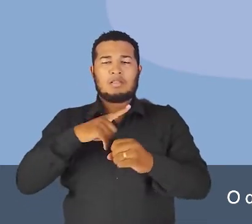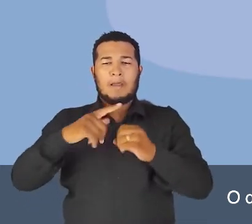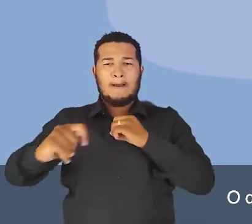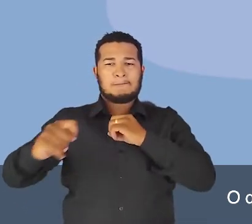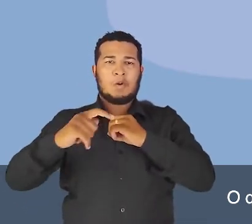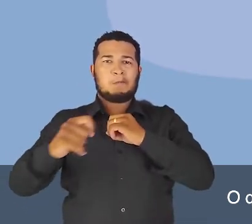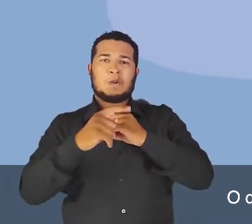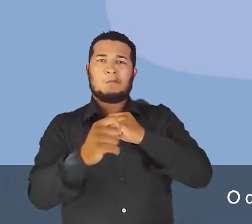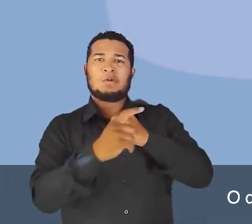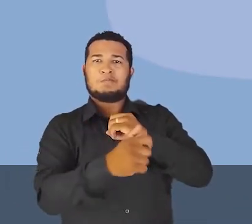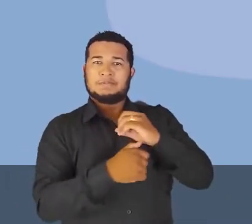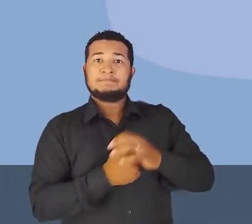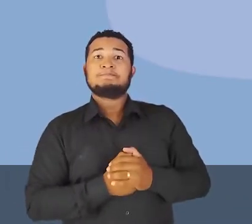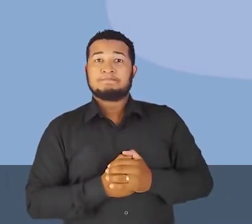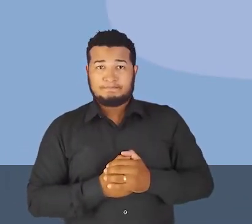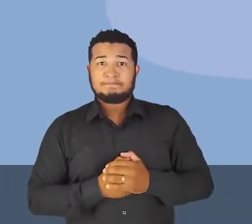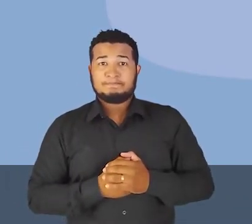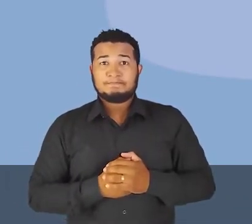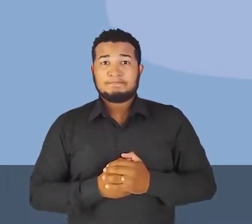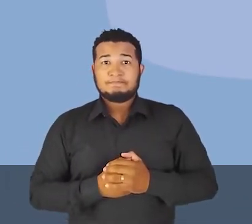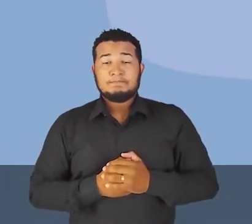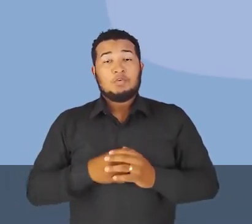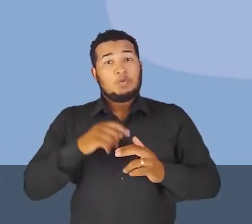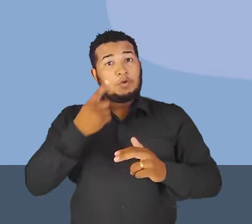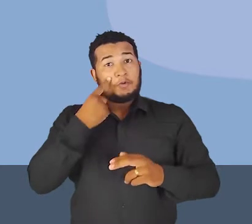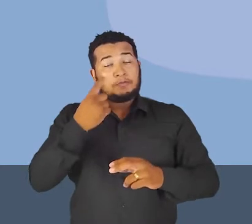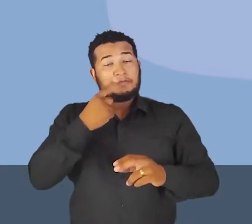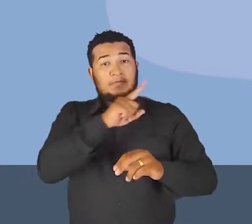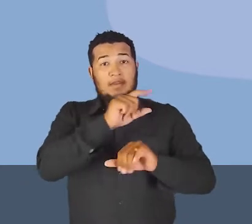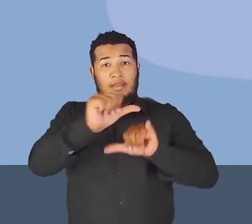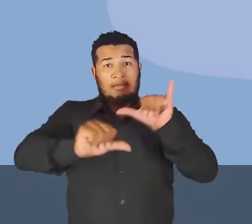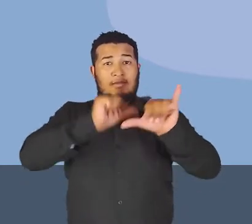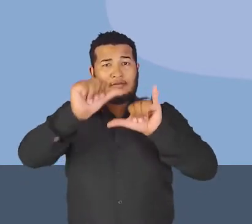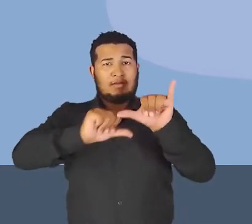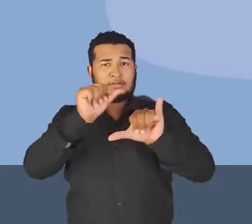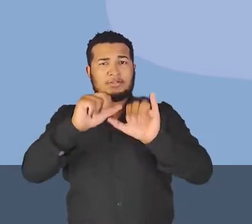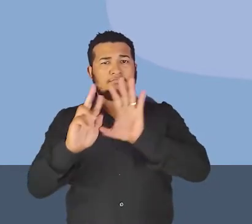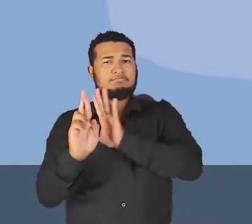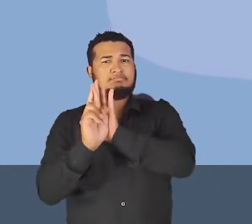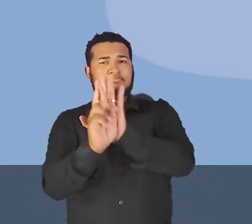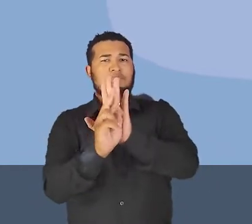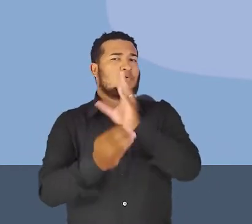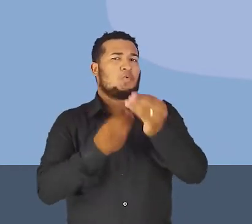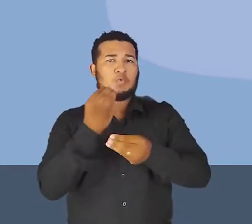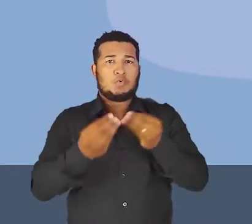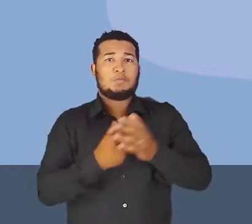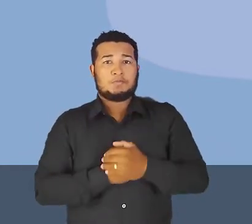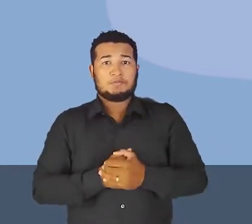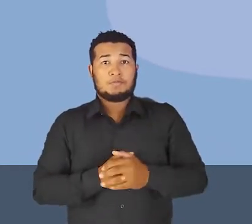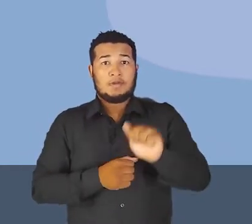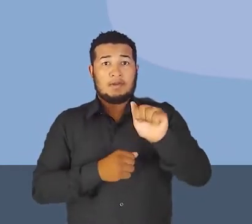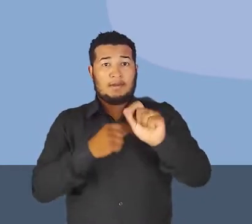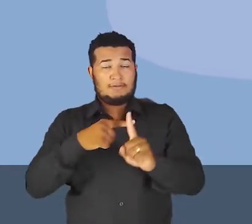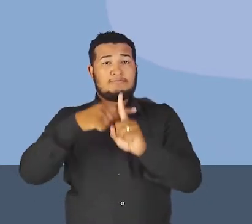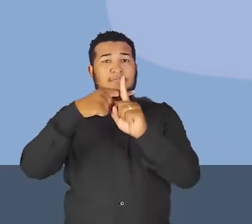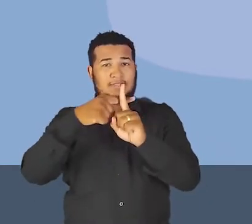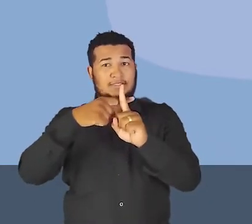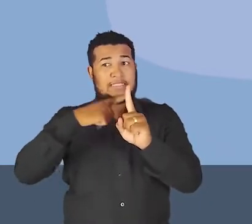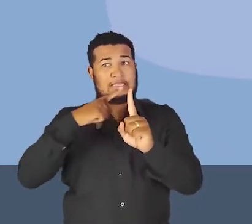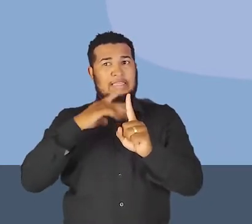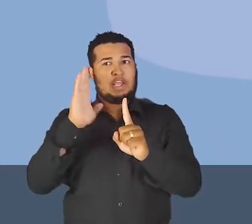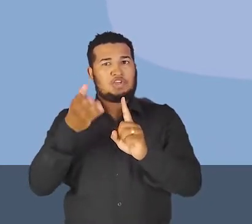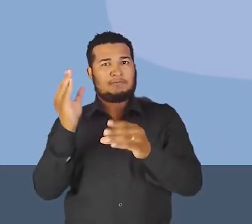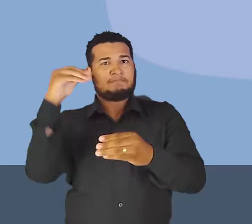a lâmina original. Então, olha só, a reação seria representada da seguinte maneira. O A+ presente